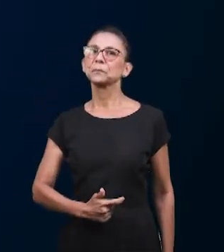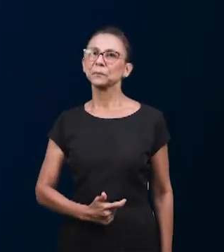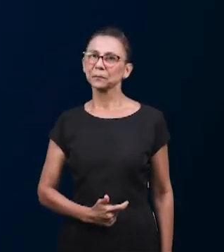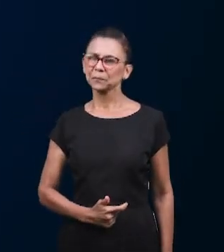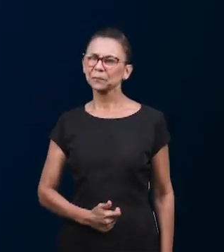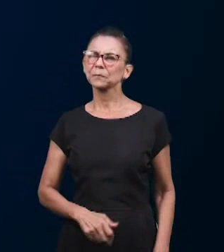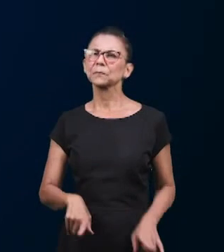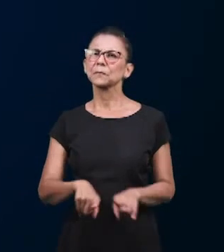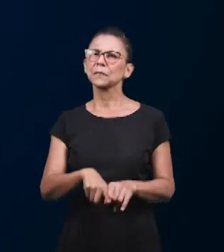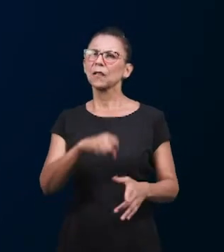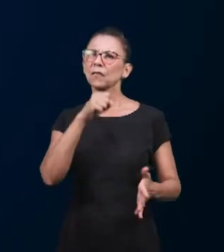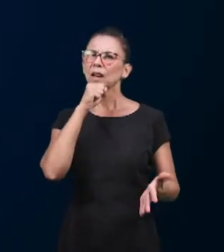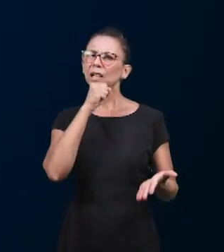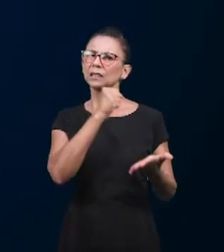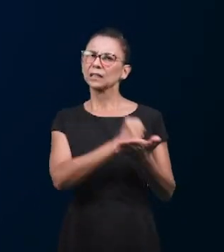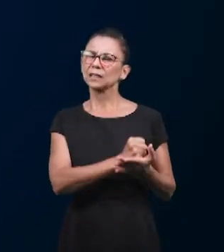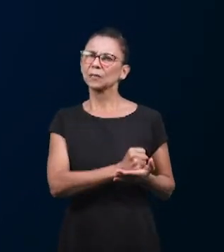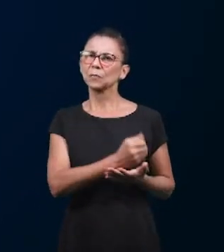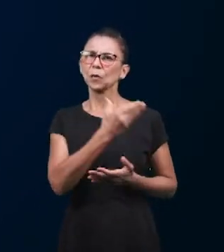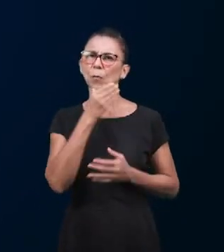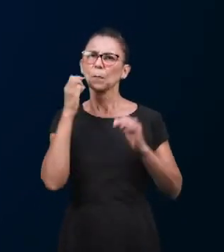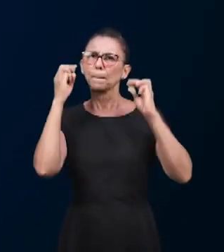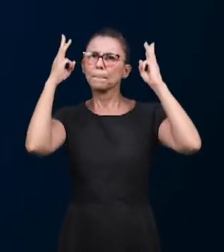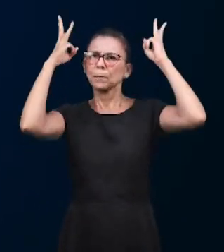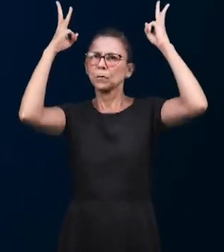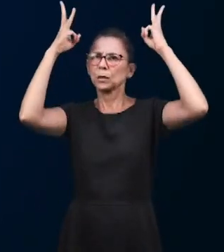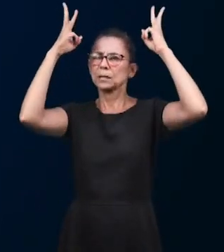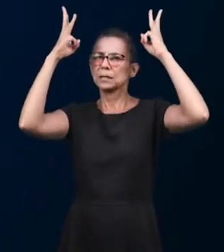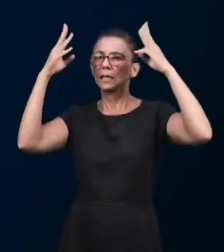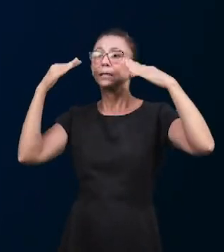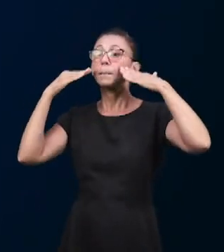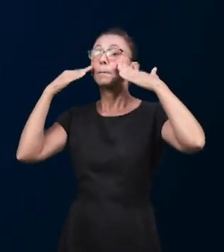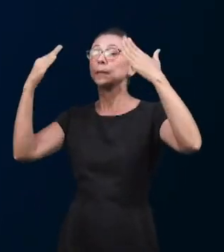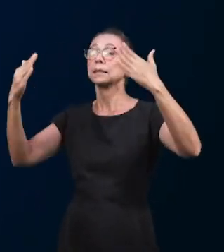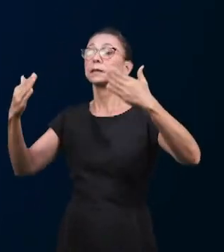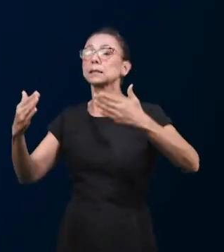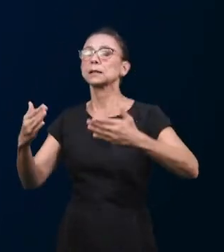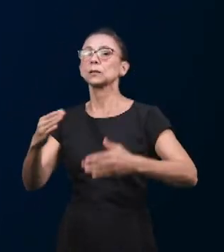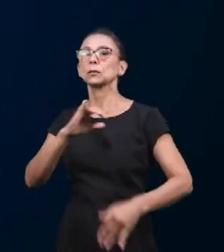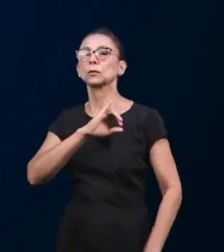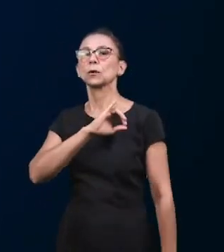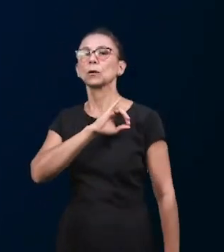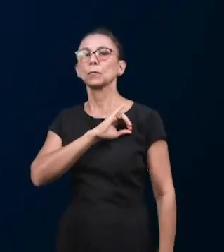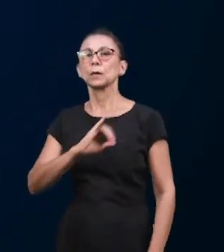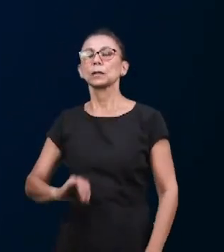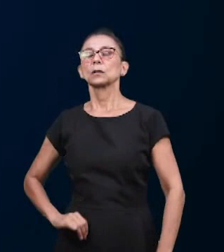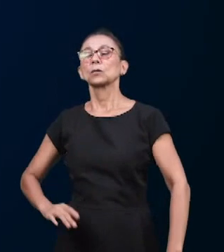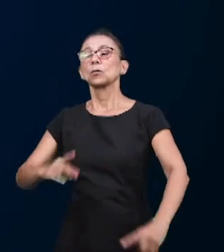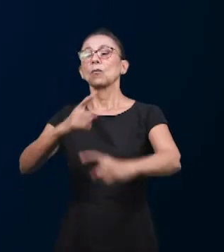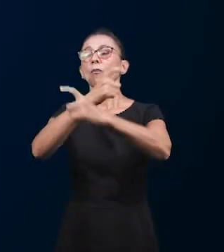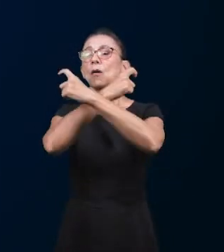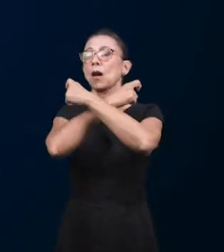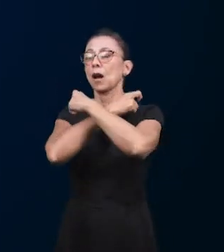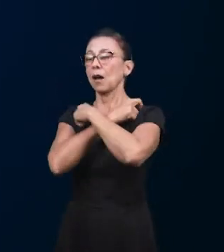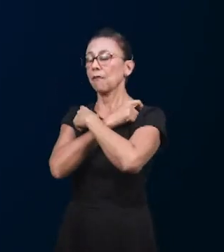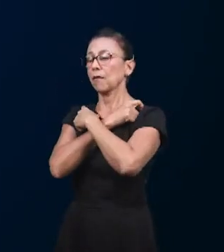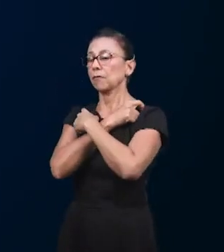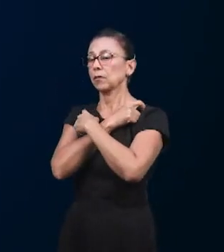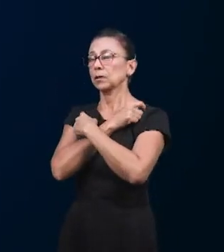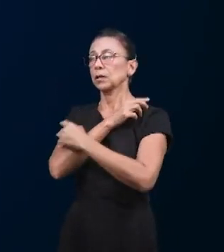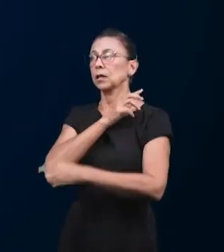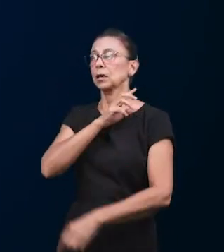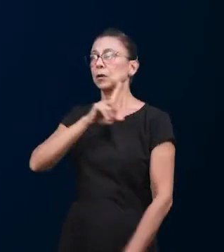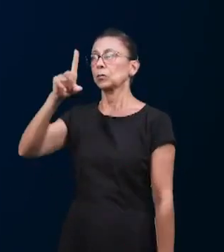no Velho Testamento, quando Moisés chegou a Faraó e disse: o Deus eu sou que me